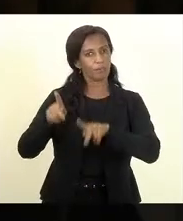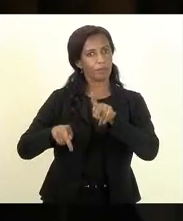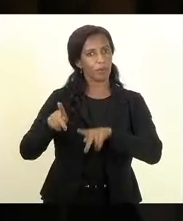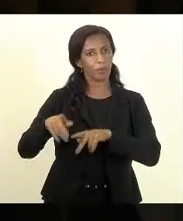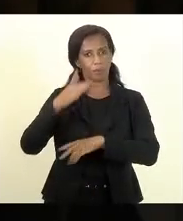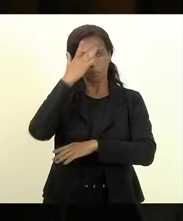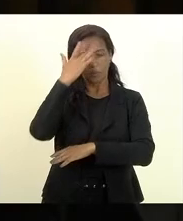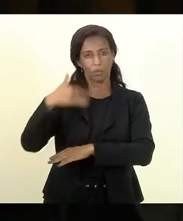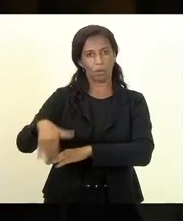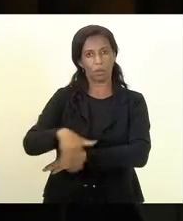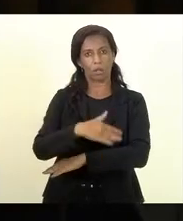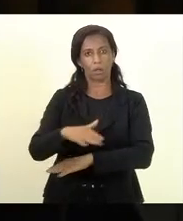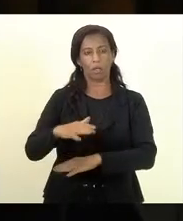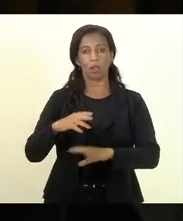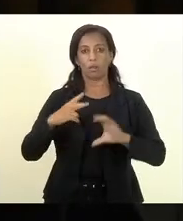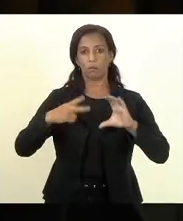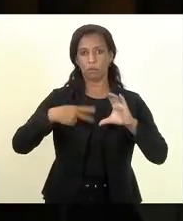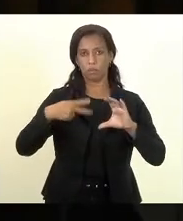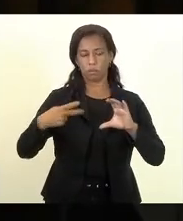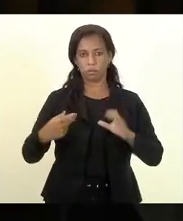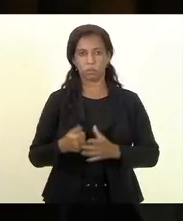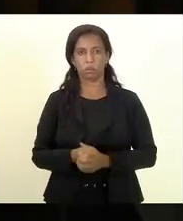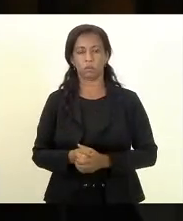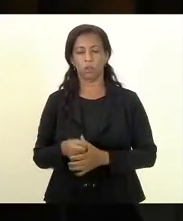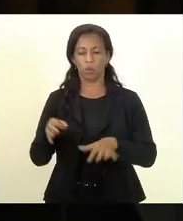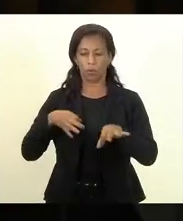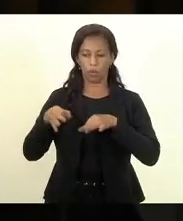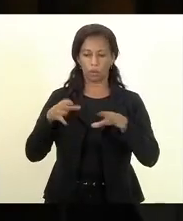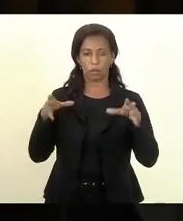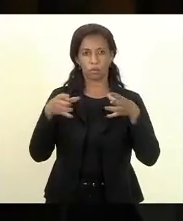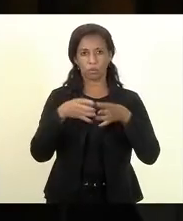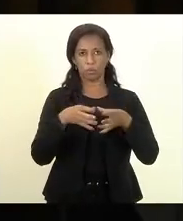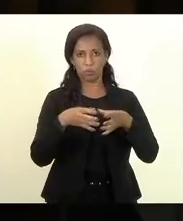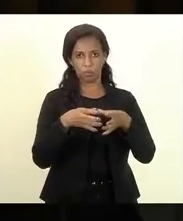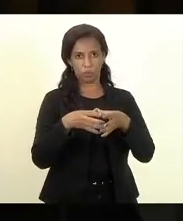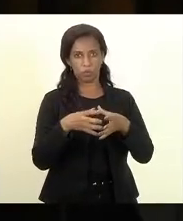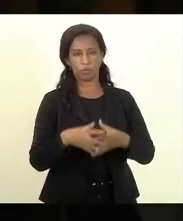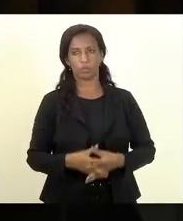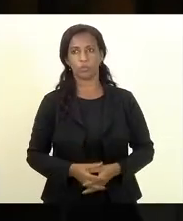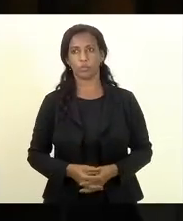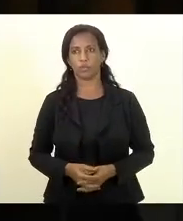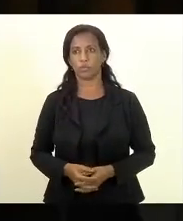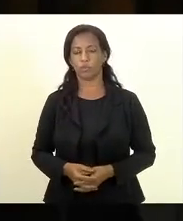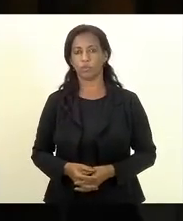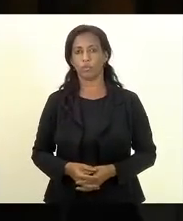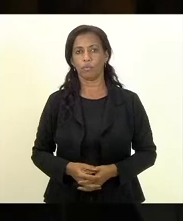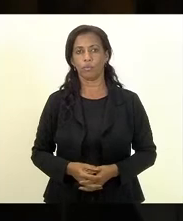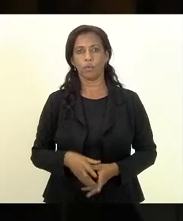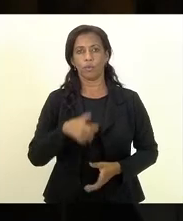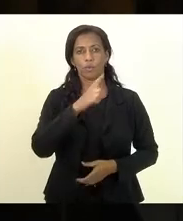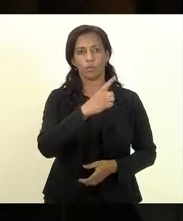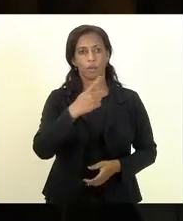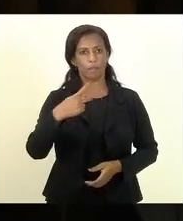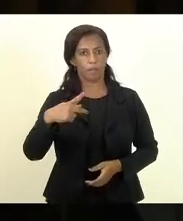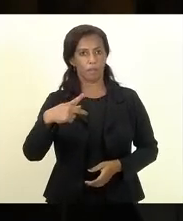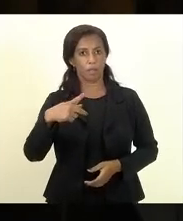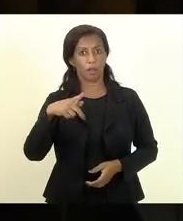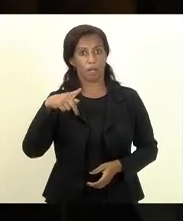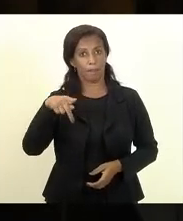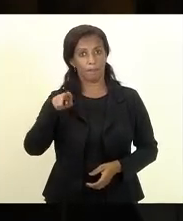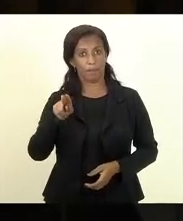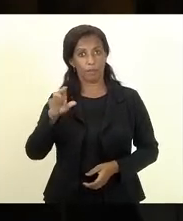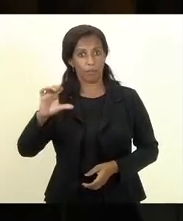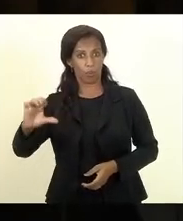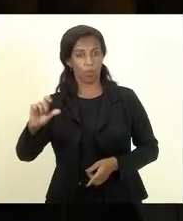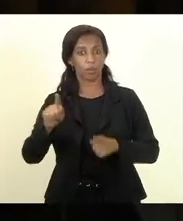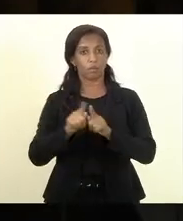Rua da Câmara Municipal, que o vereador Raimon preside, organizada em conjunto com o Departamento de Serviço Social da PUC-Rio e com a